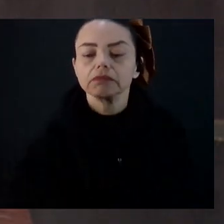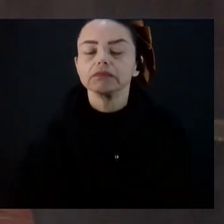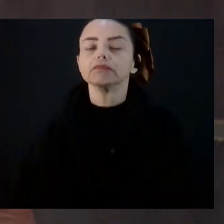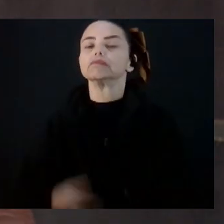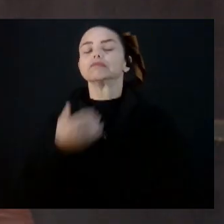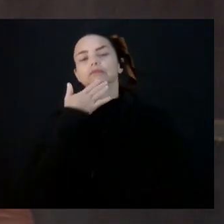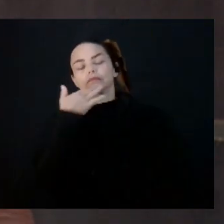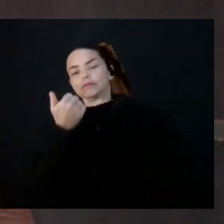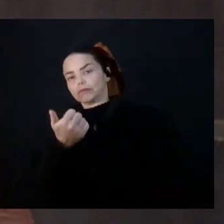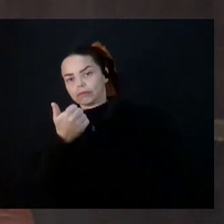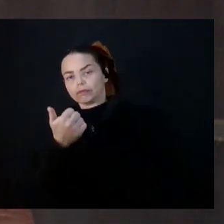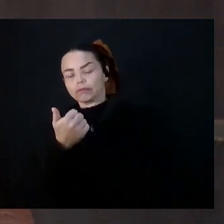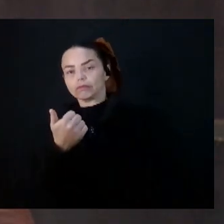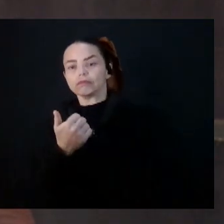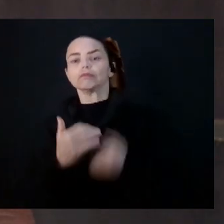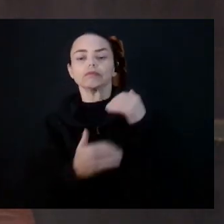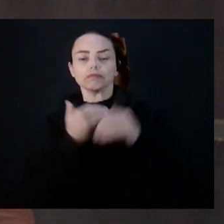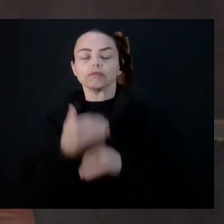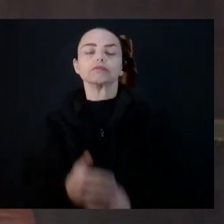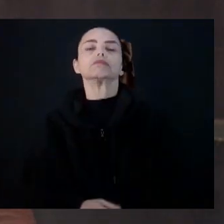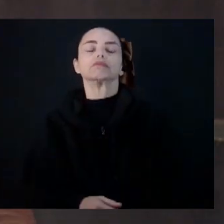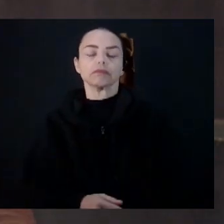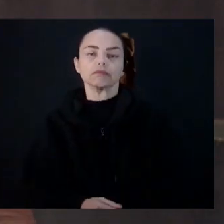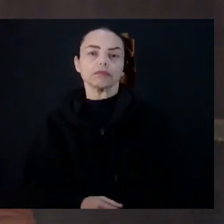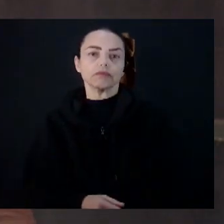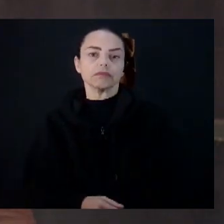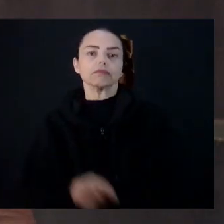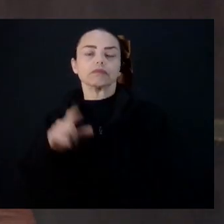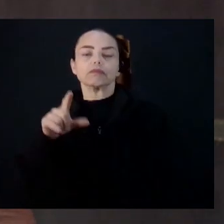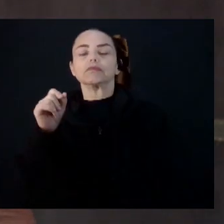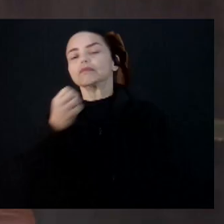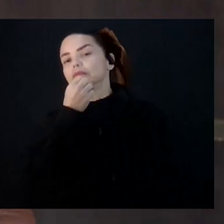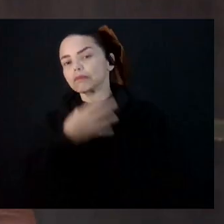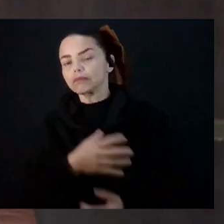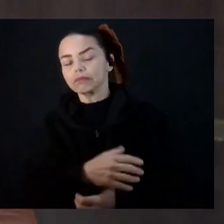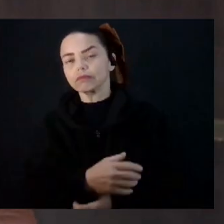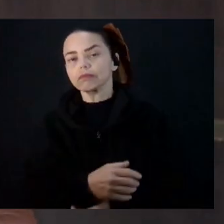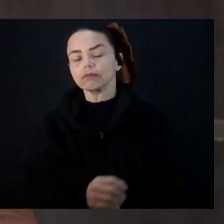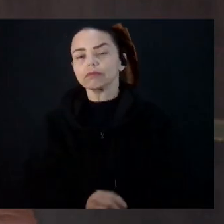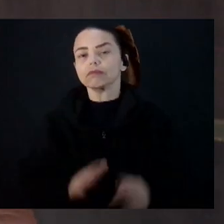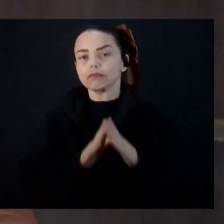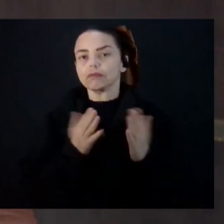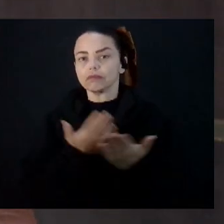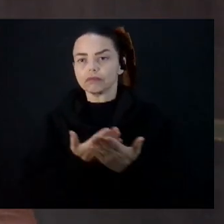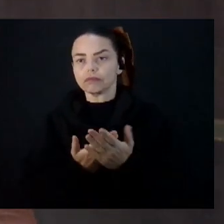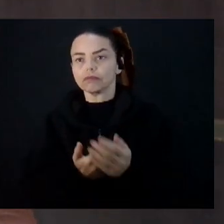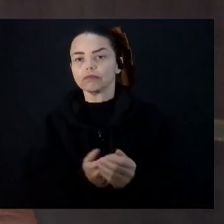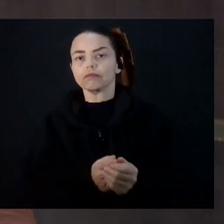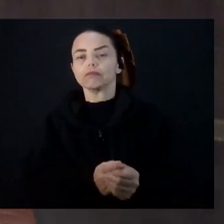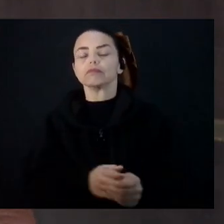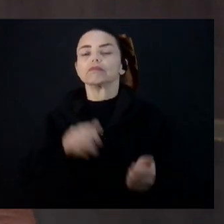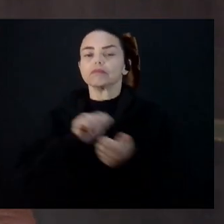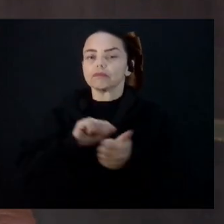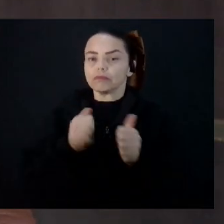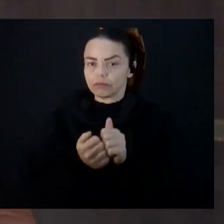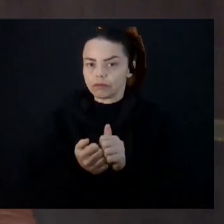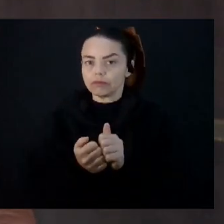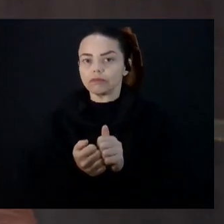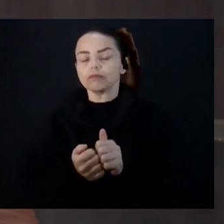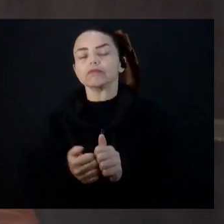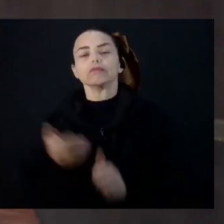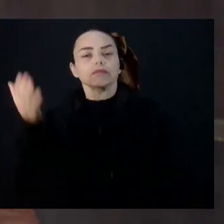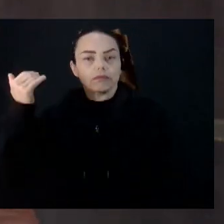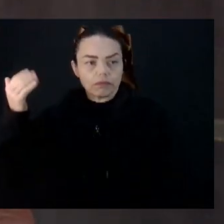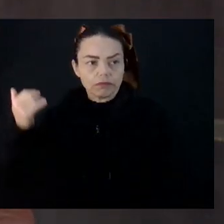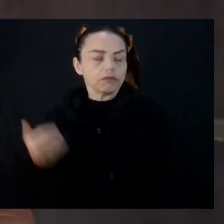primeiro degrau da nossa escadinha de escolher. As escolas hoje, elas estão muito mais adaptadas do que já estiveram, tá? Para